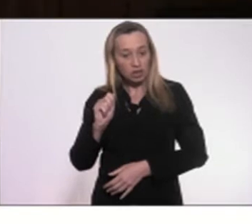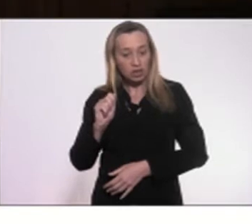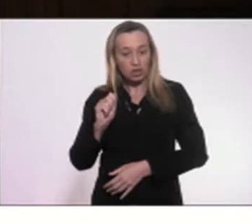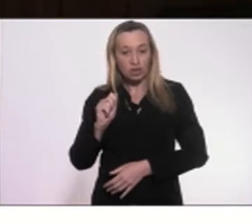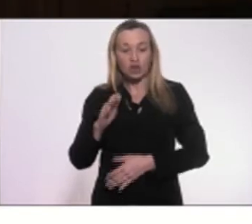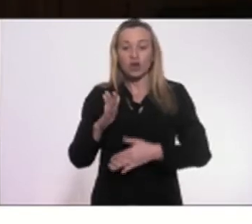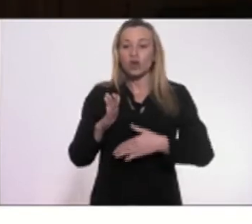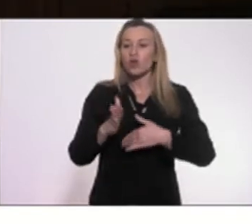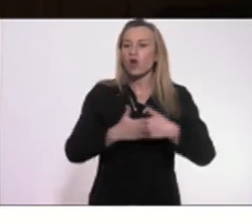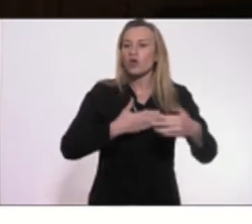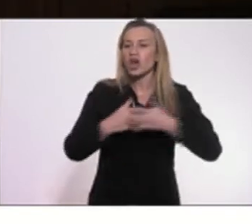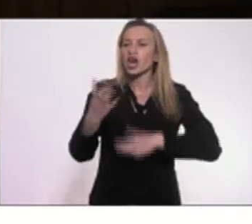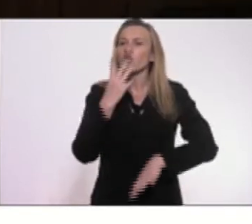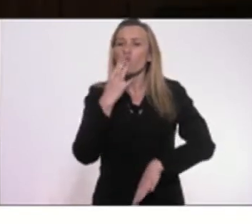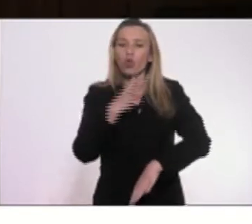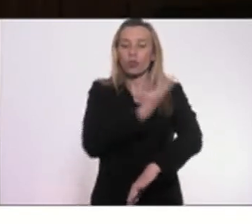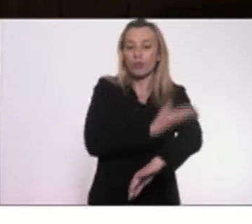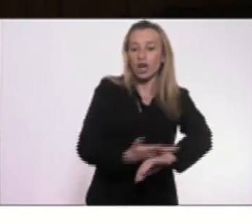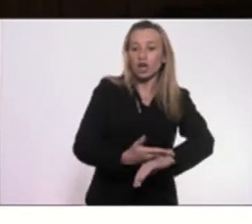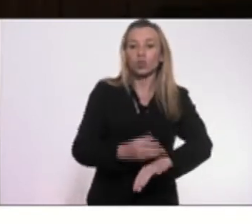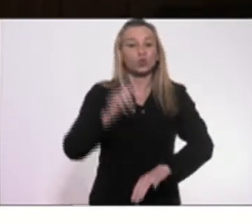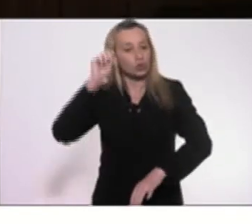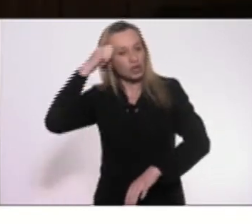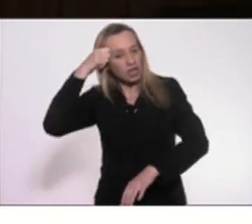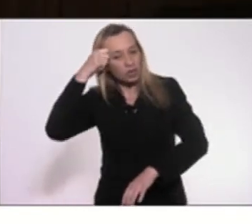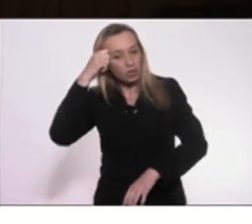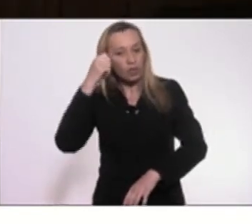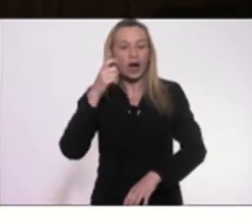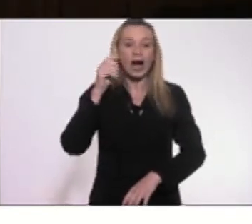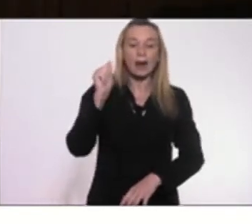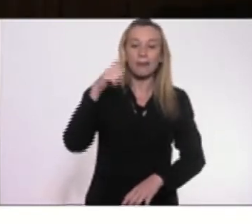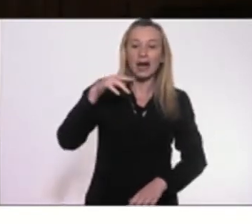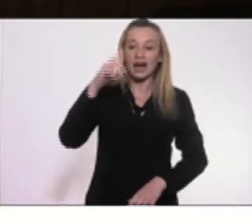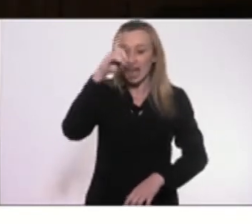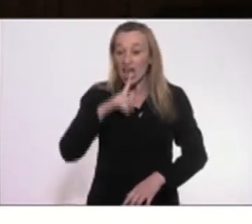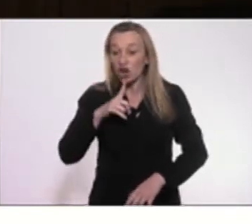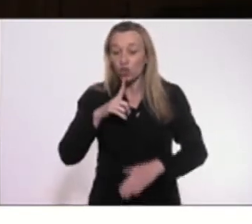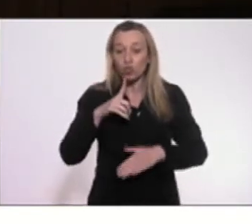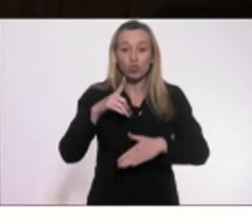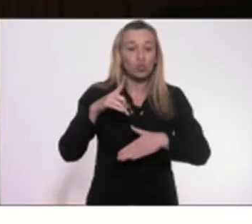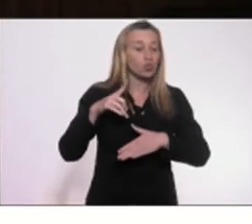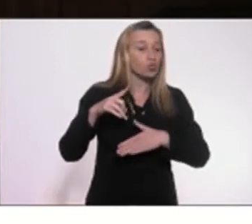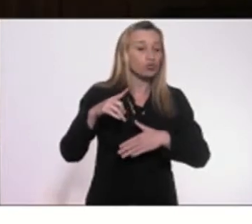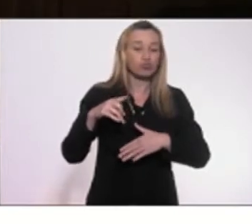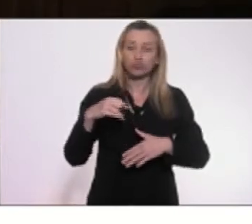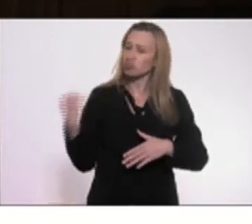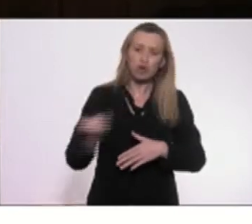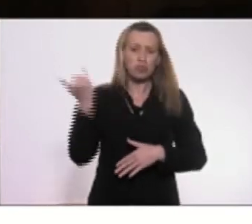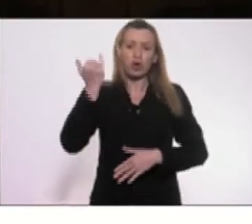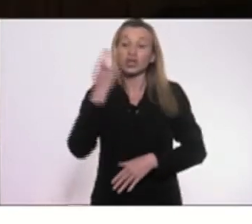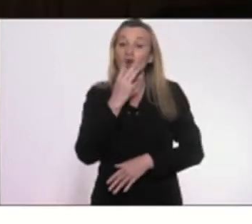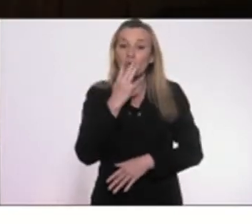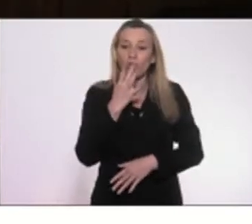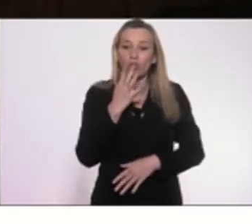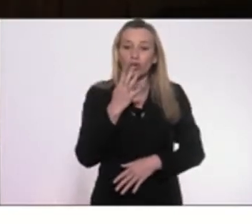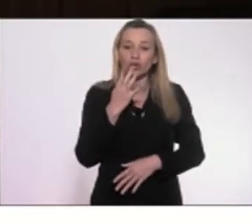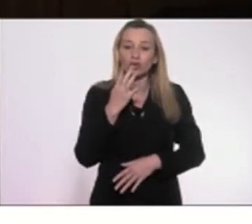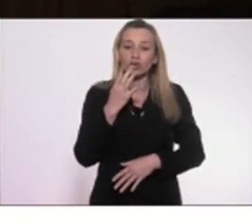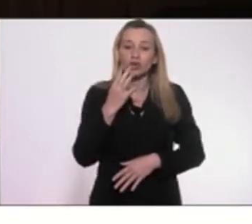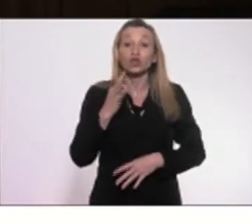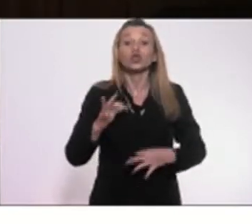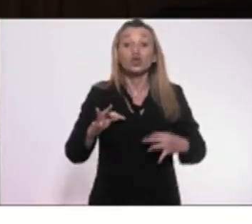tiver, branco, negro, amarelo, não importa. Não tem ninguém na face da